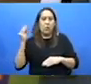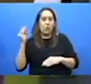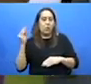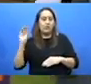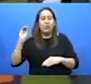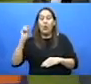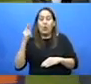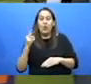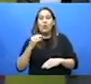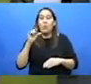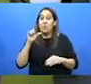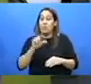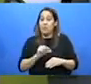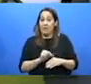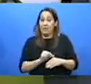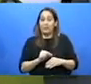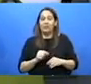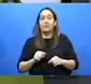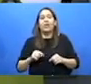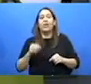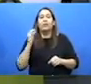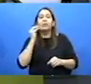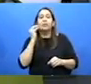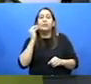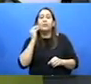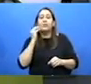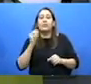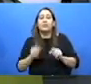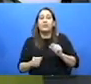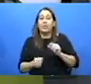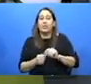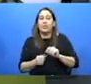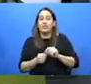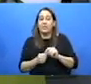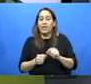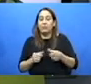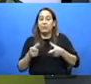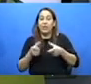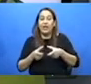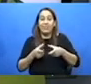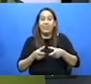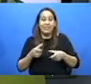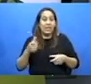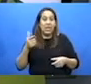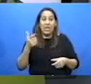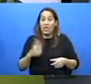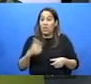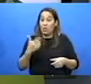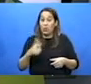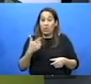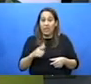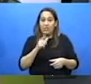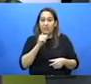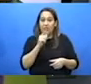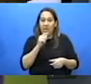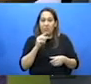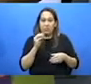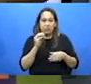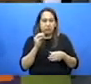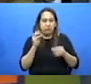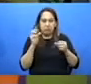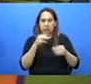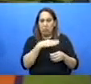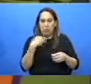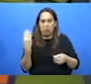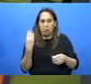Então, aqui, lembra do experimento que nós fizemos? O recipiente com algodão sem água não